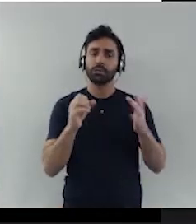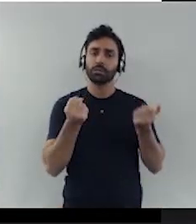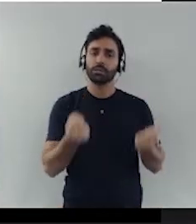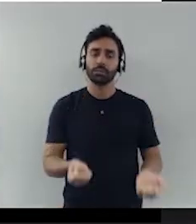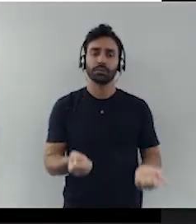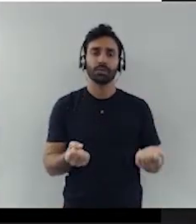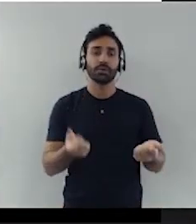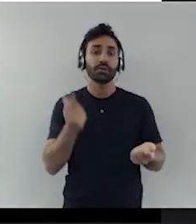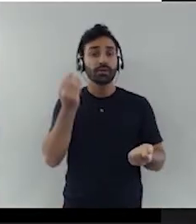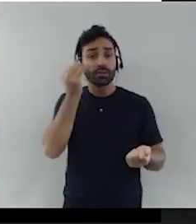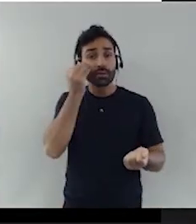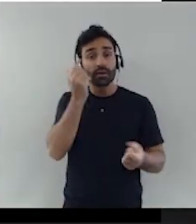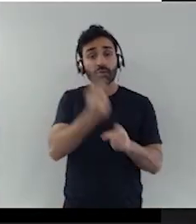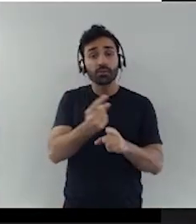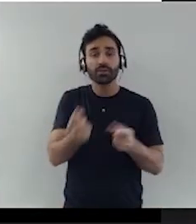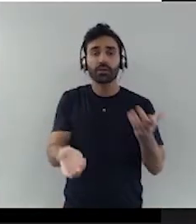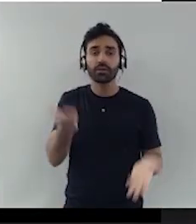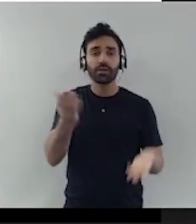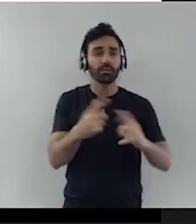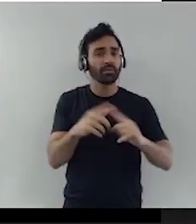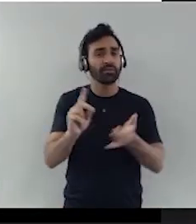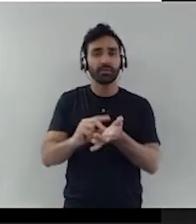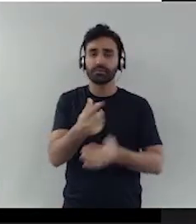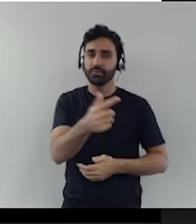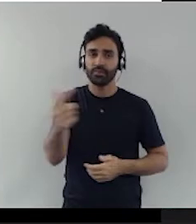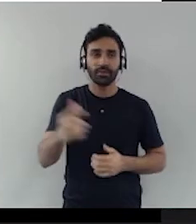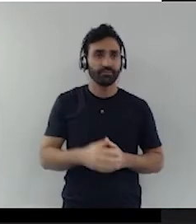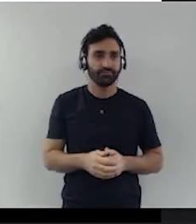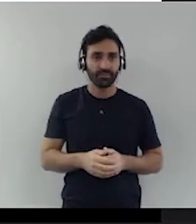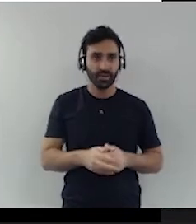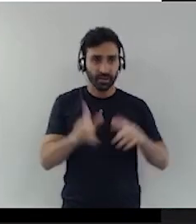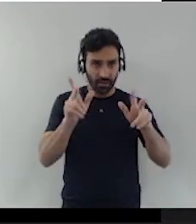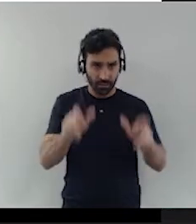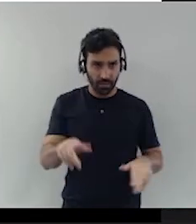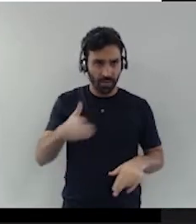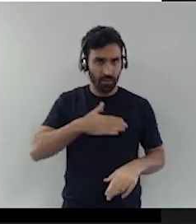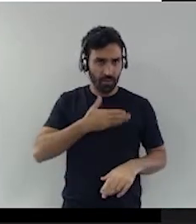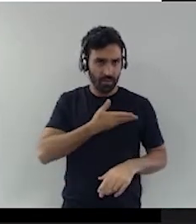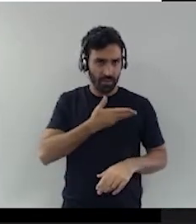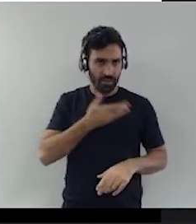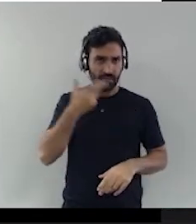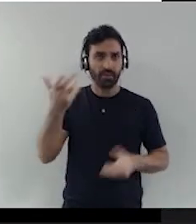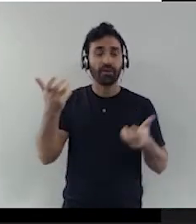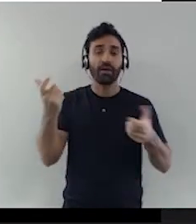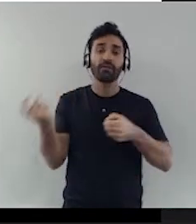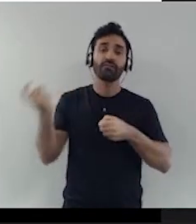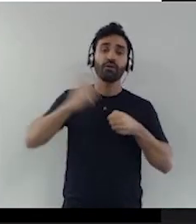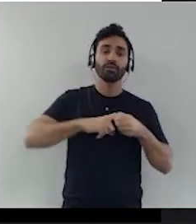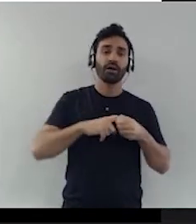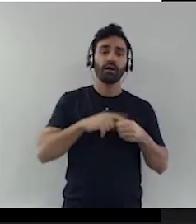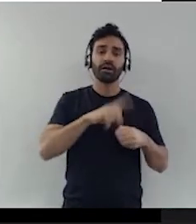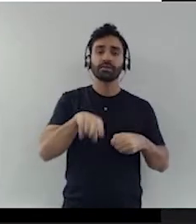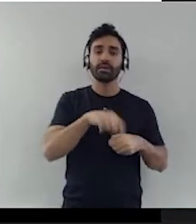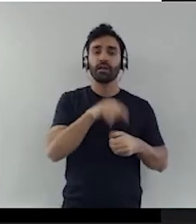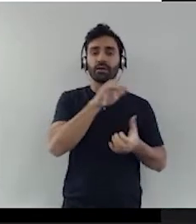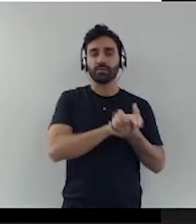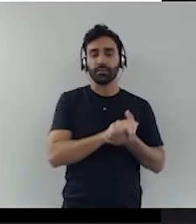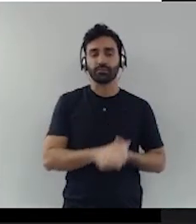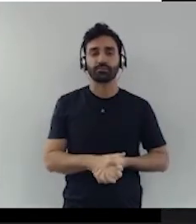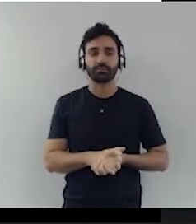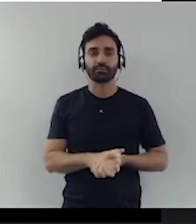do momento T0, que ele simplesmente não existe mais, como aquele momento do meu amigo que queria retroagir o seu casamento àquele momento